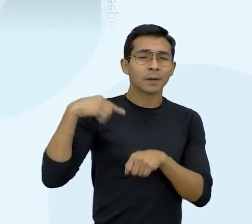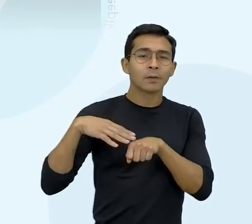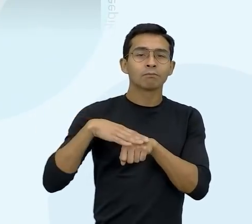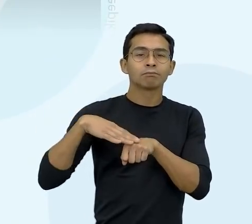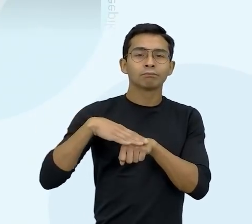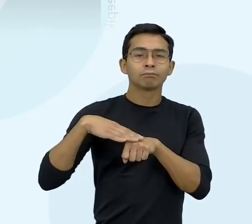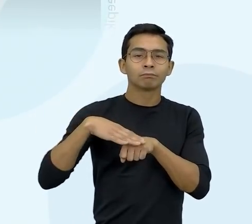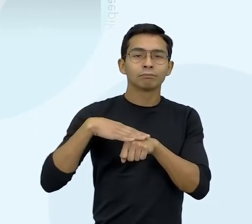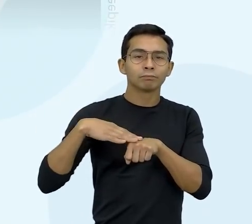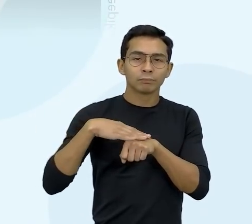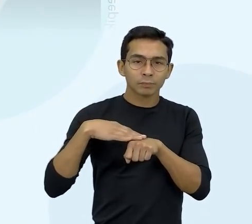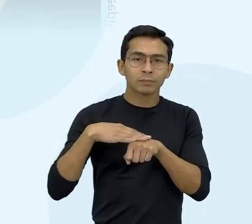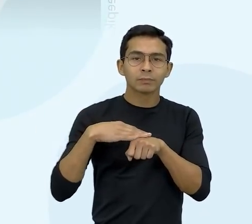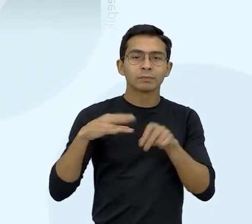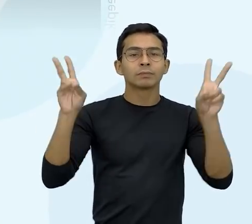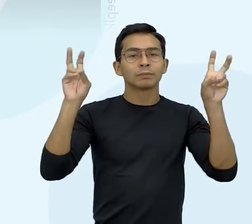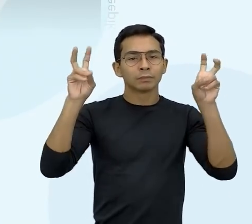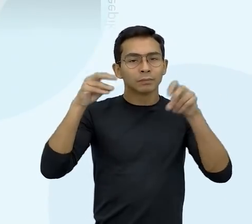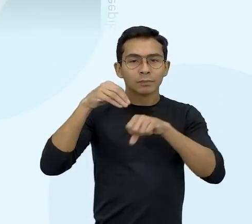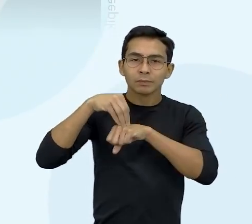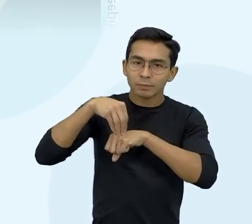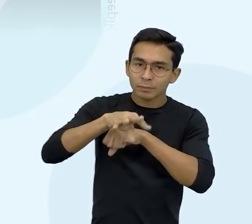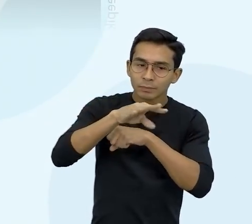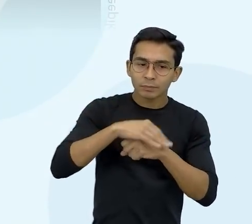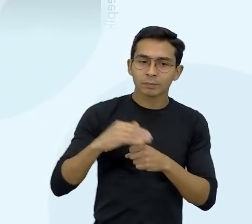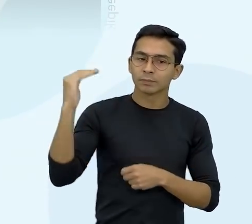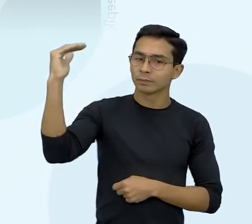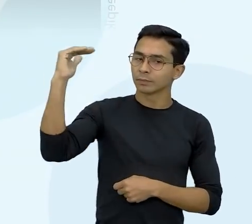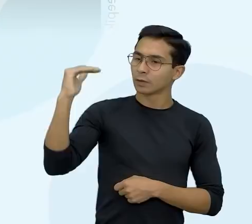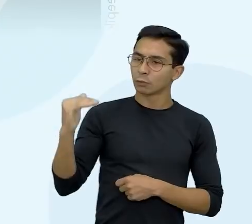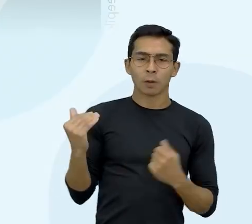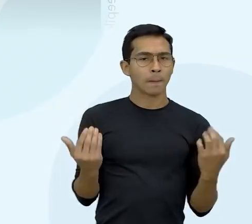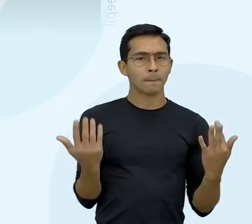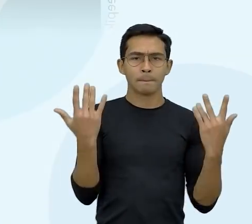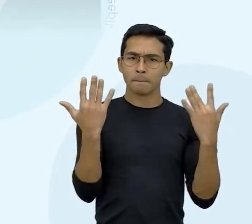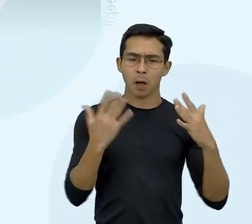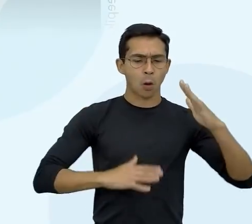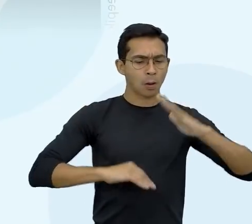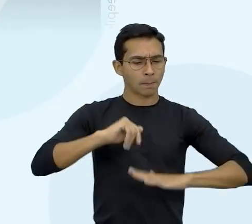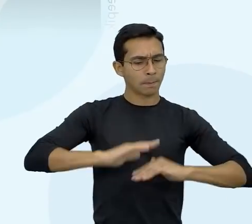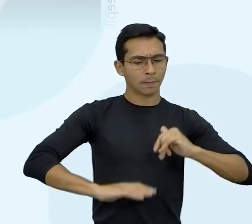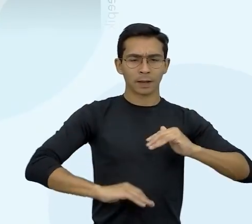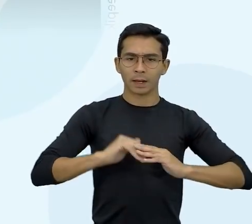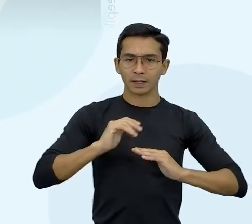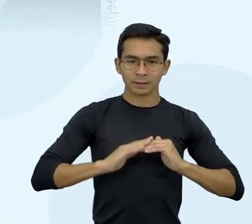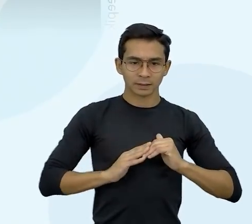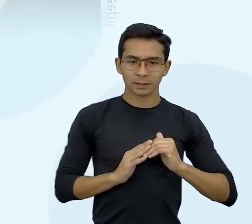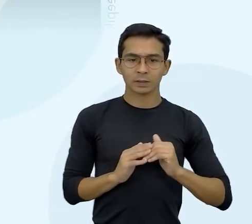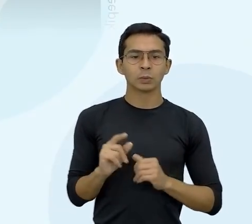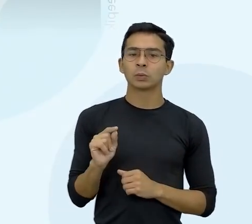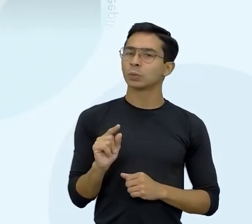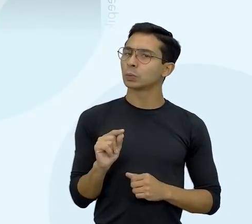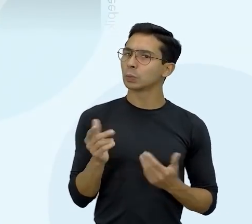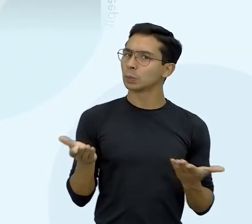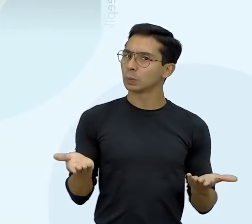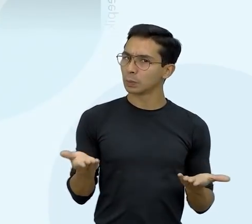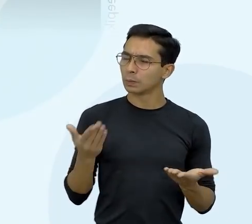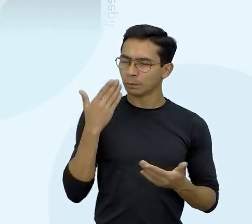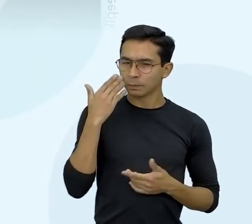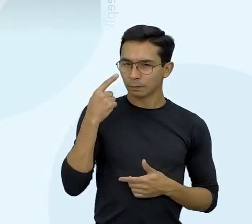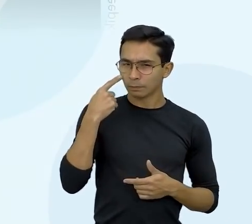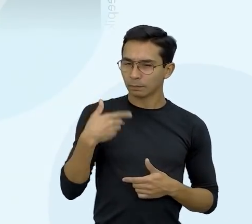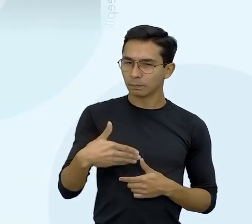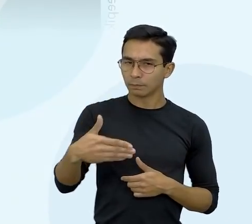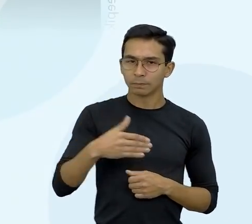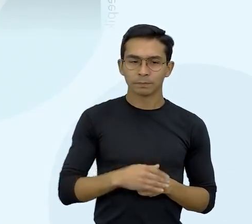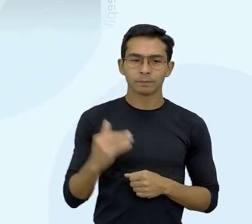de uma sensibilização, teremos um mão na massa, o que você vê, isso, o que será que você vai ver, hein? Depois, análise de